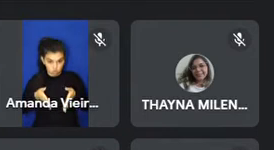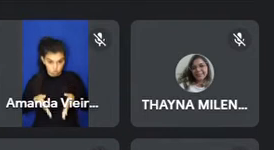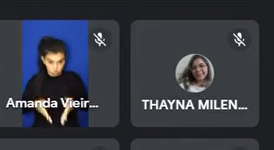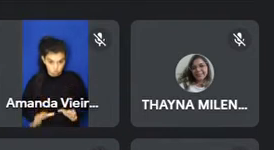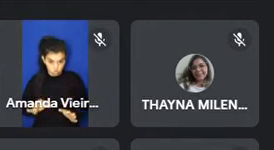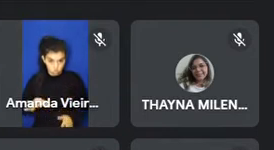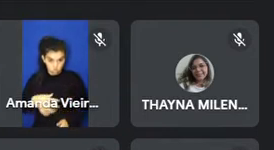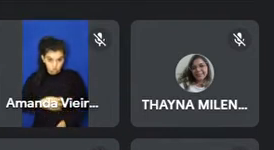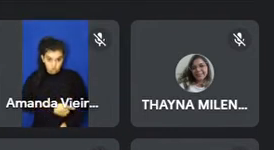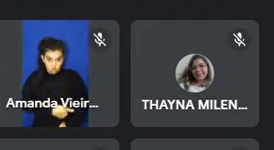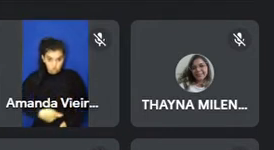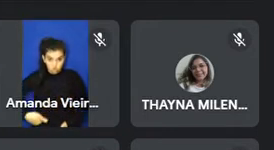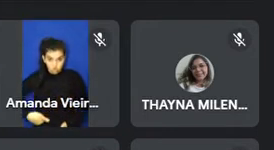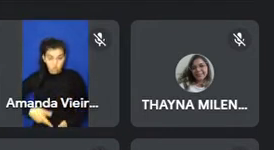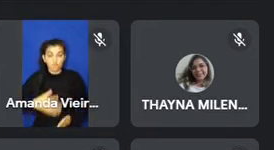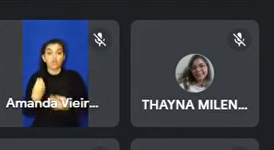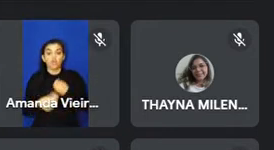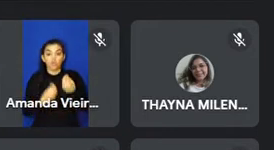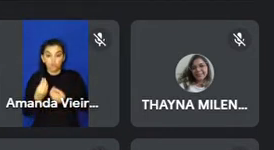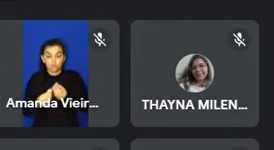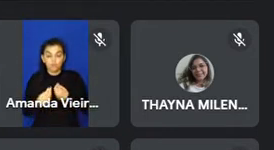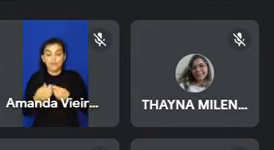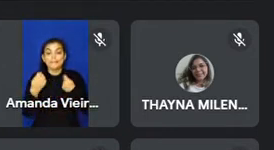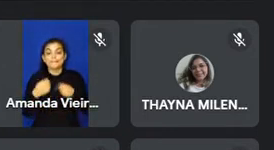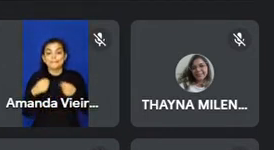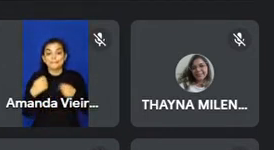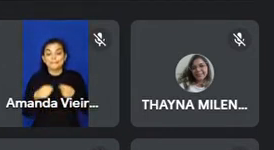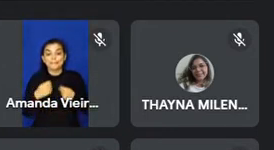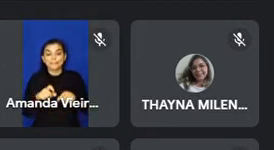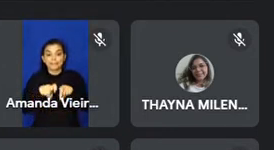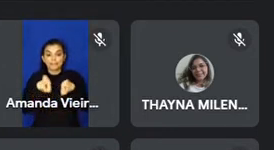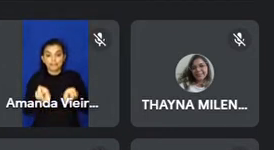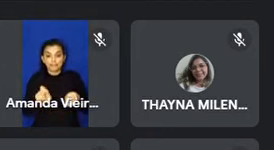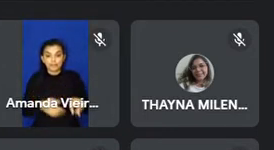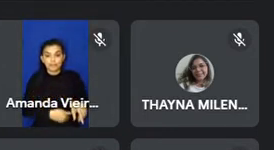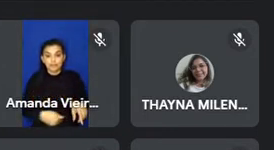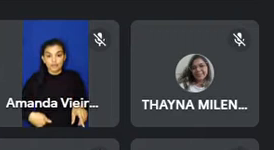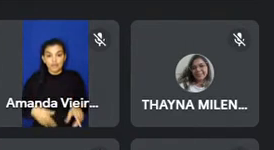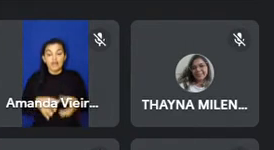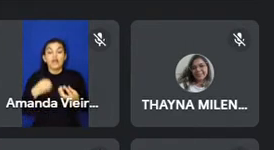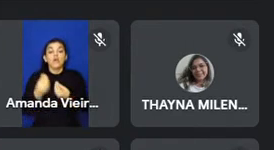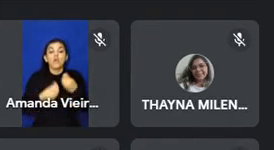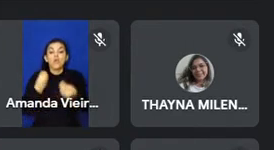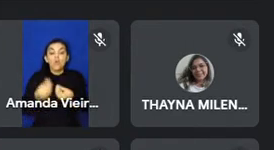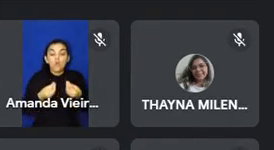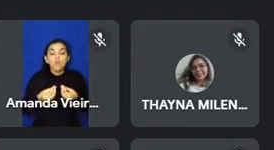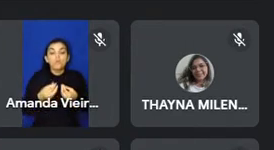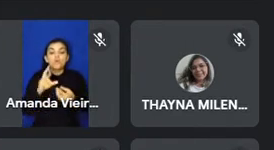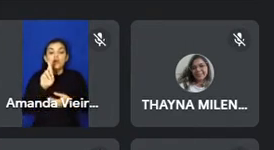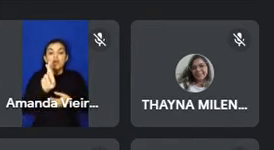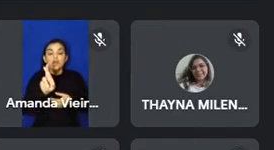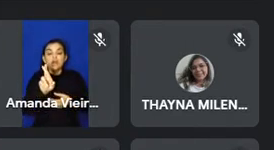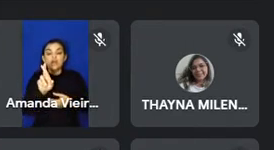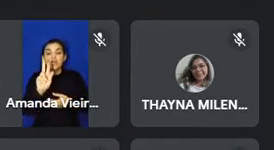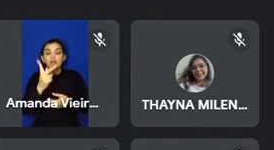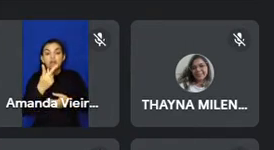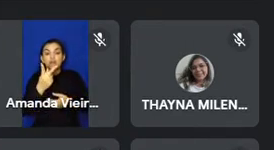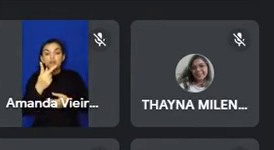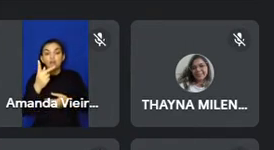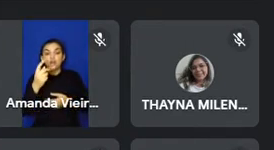parto, aí a mãe finalmente tem contato com o RH positivo, que é o quê? Na situação em que ela é